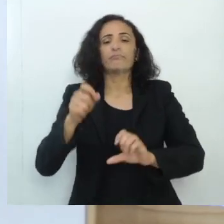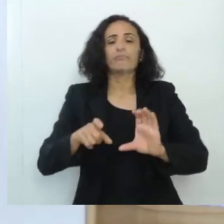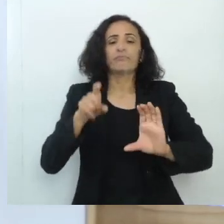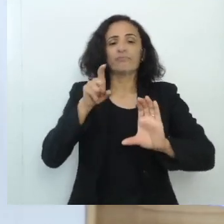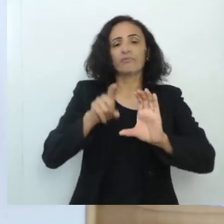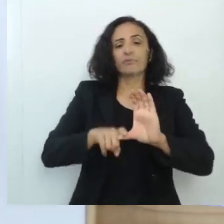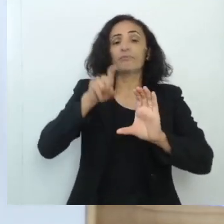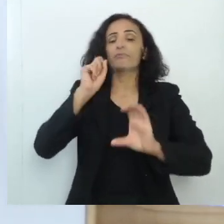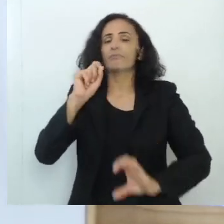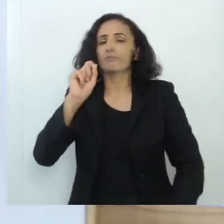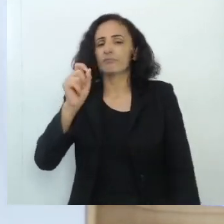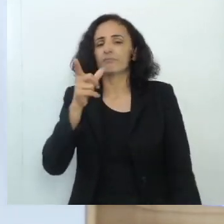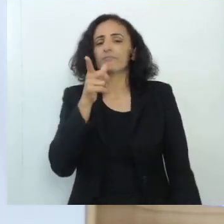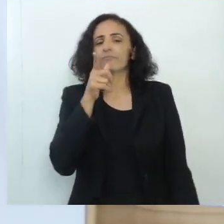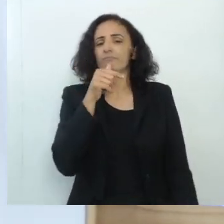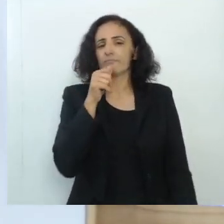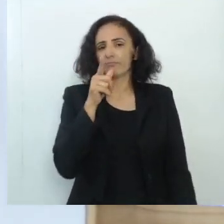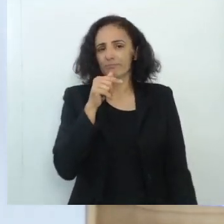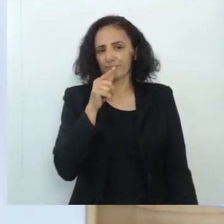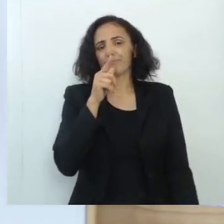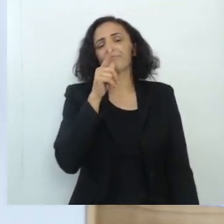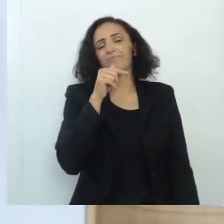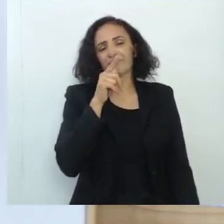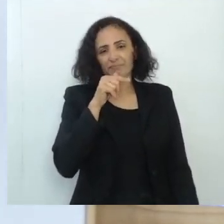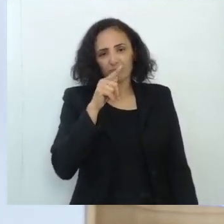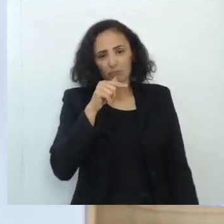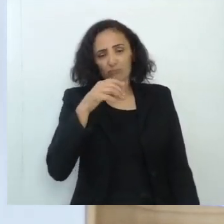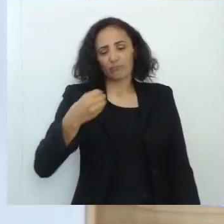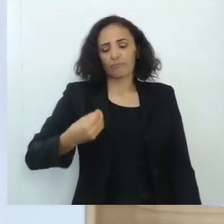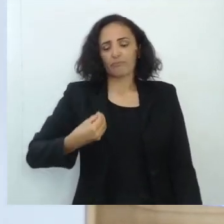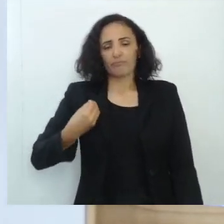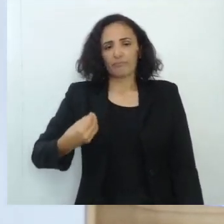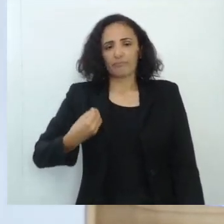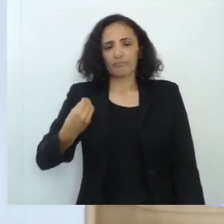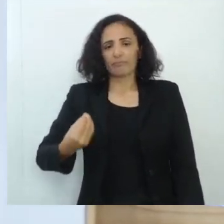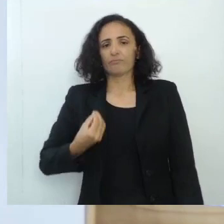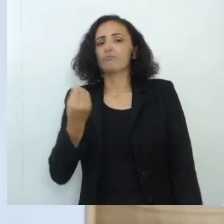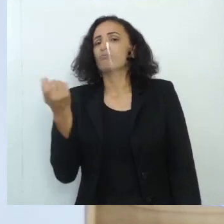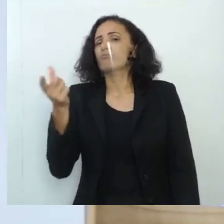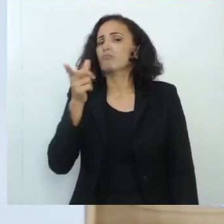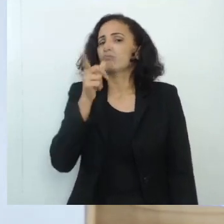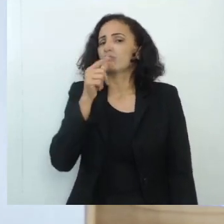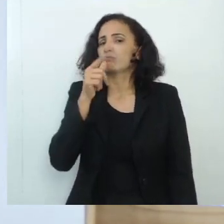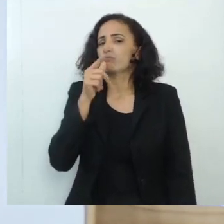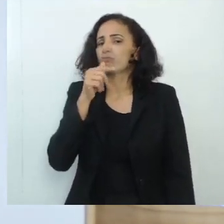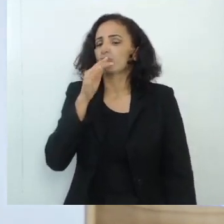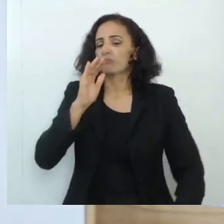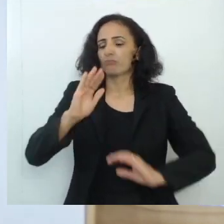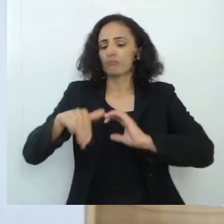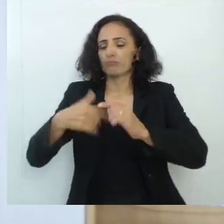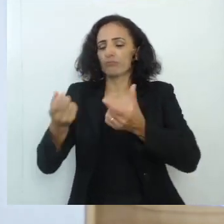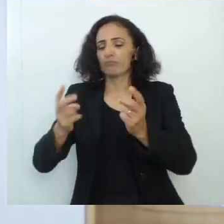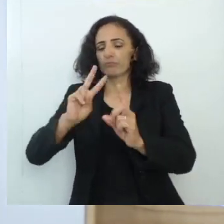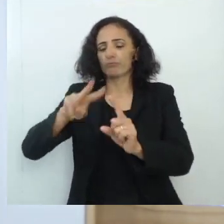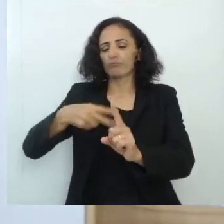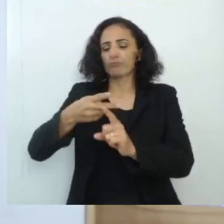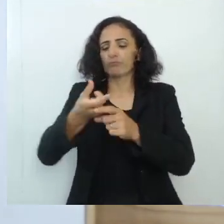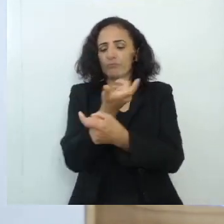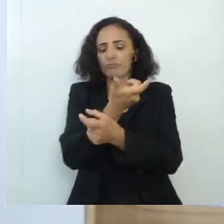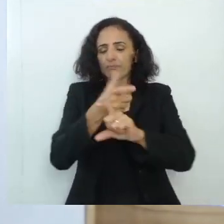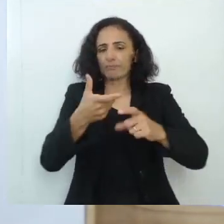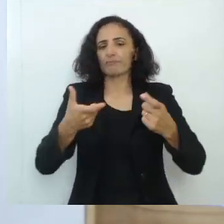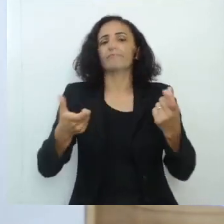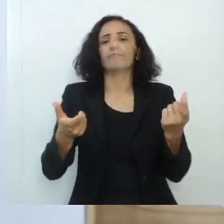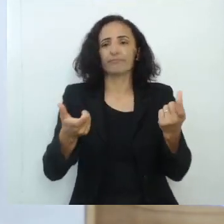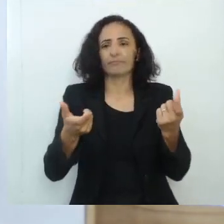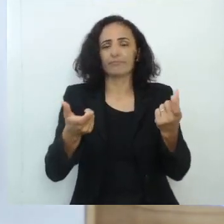da água. Elas dependem da água para a fecundação. Elas dependem